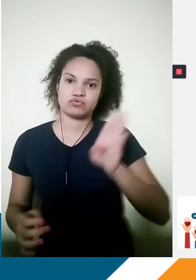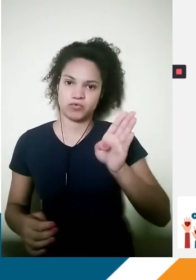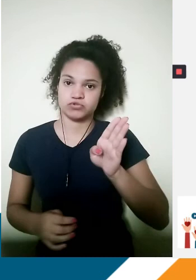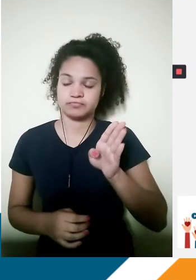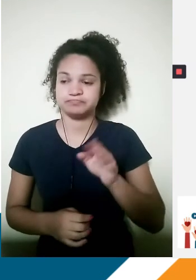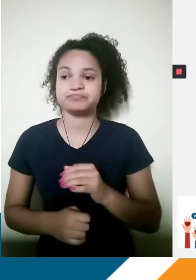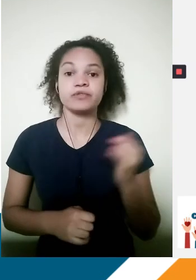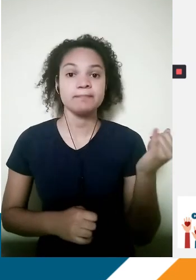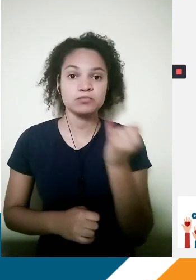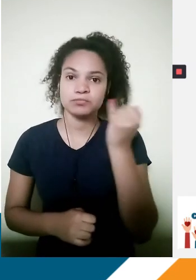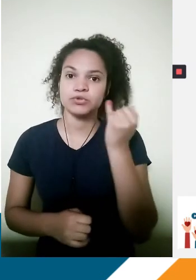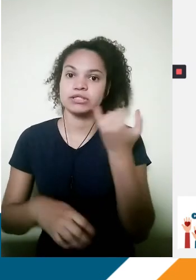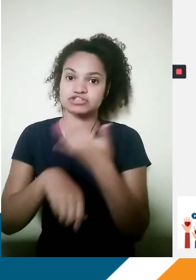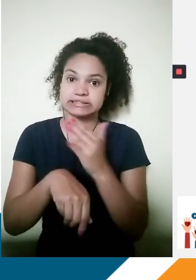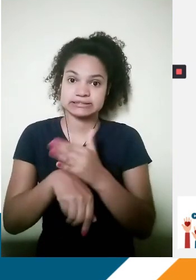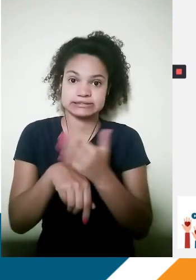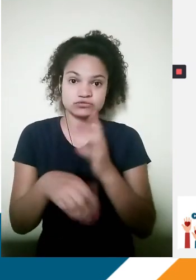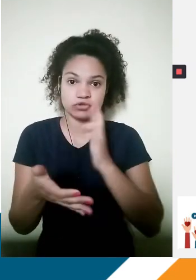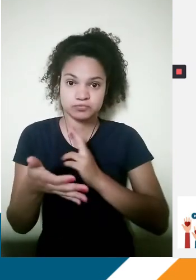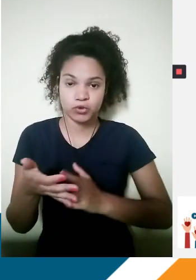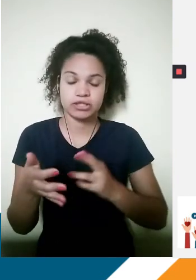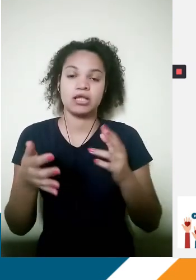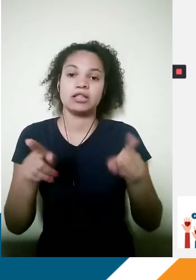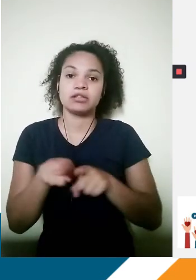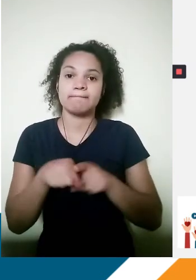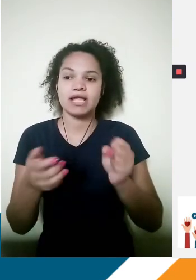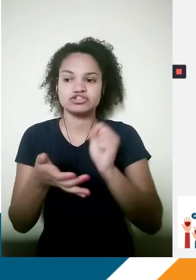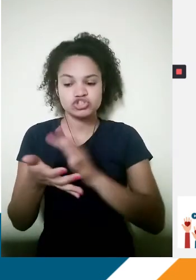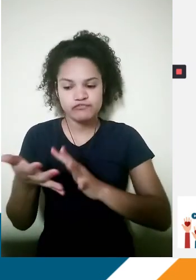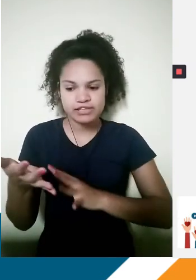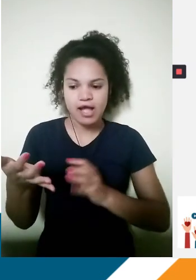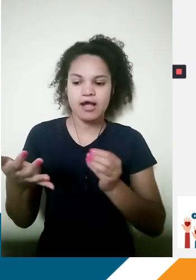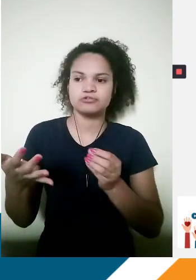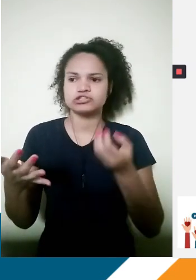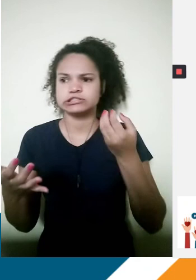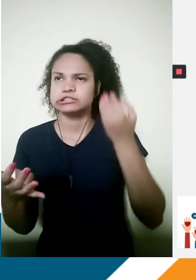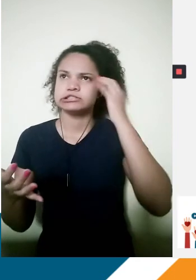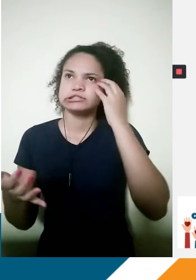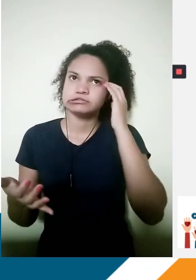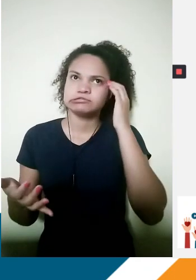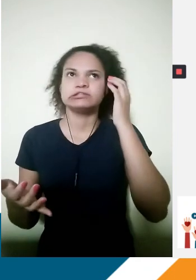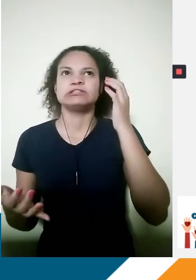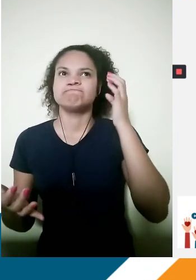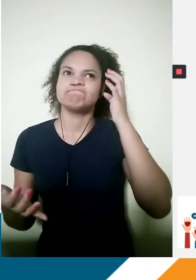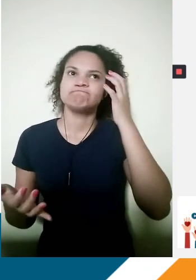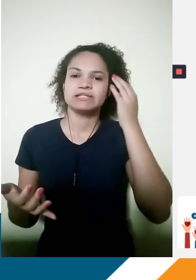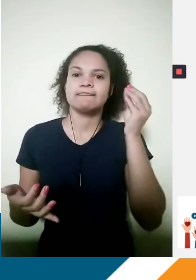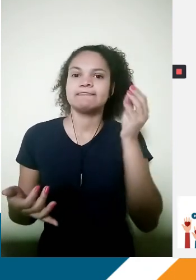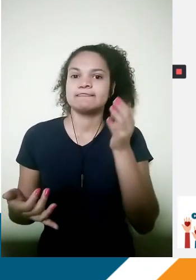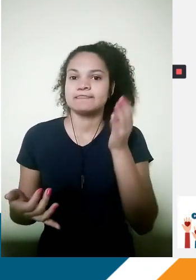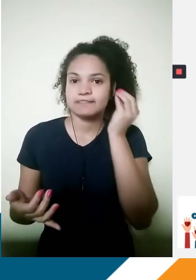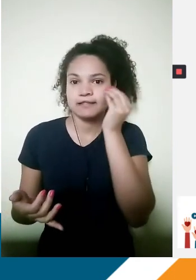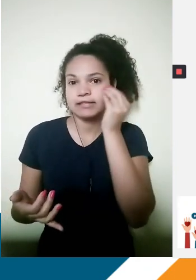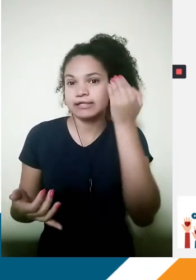importante fazer exercícios, tentar desenvolver as atividades, entre aspas, quebrar a cabeça um pouco para compreender